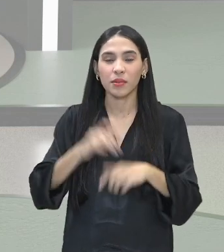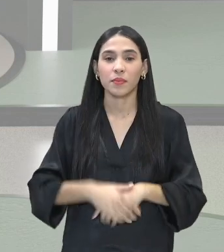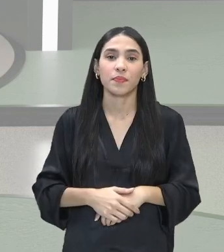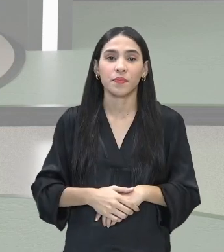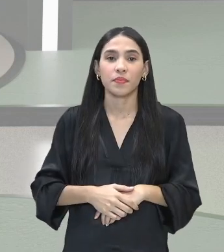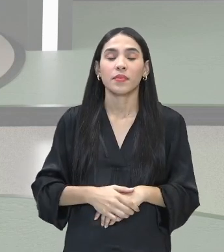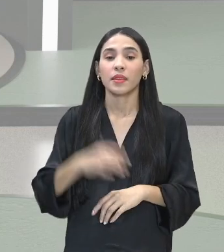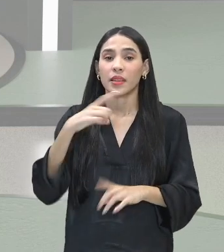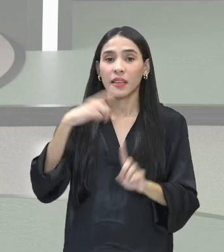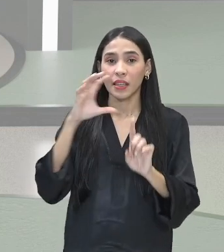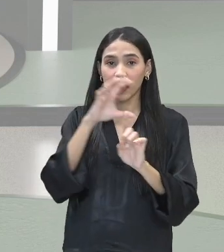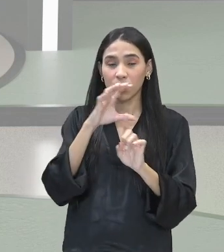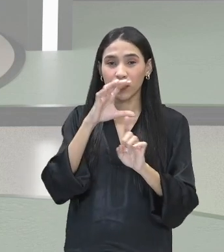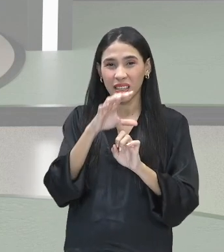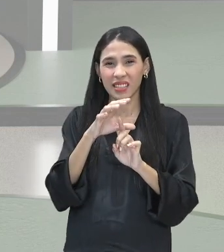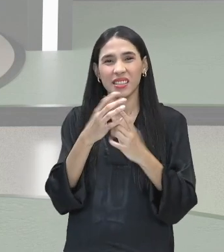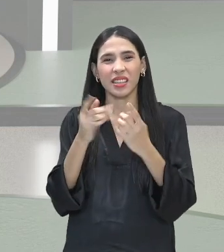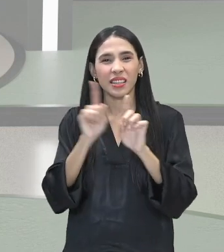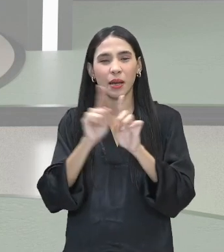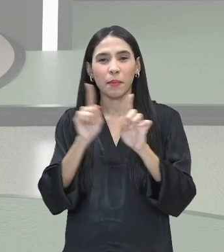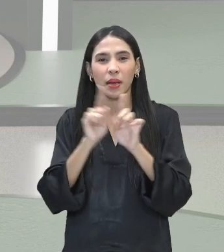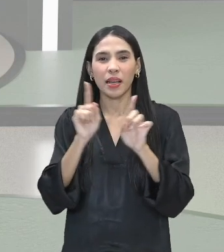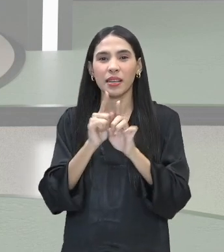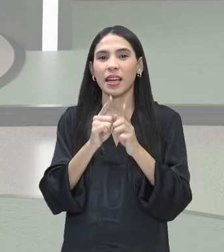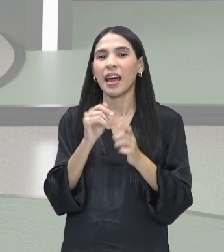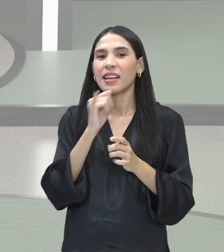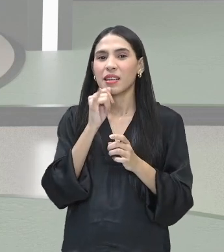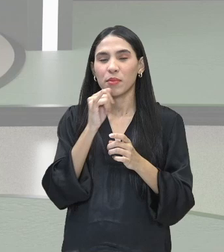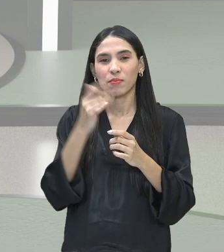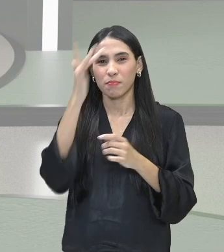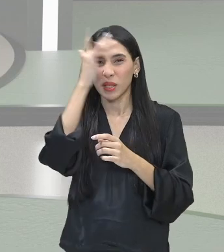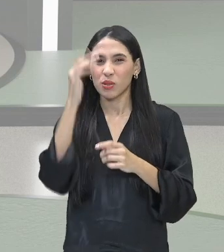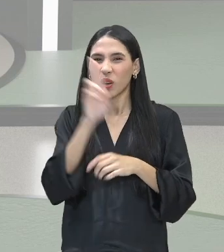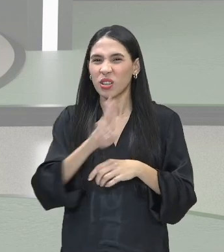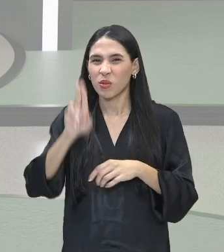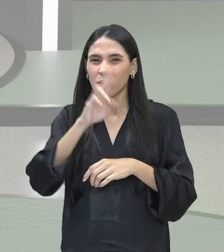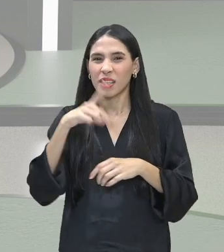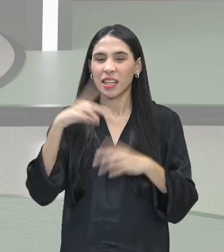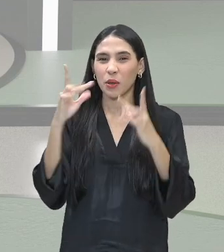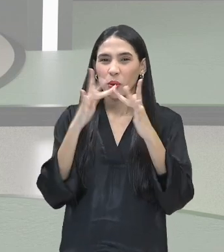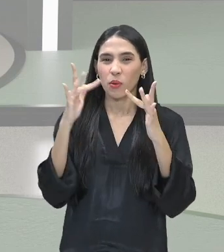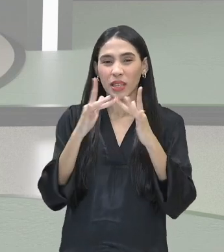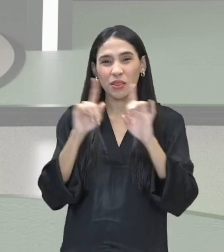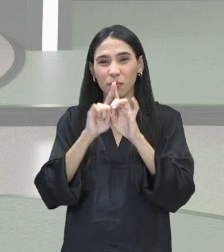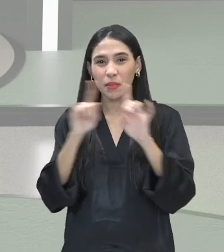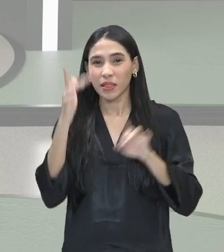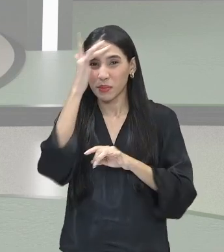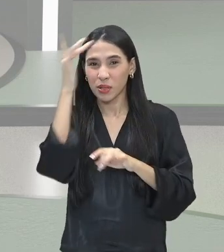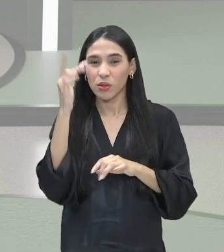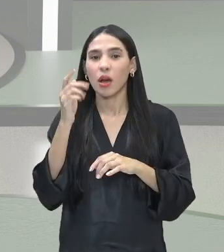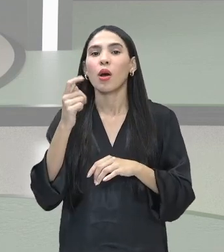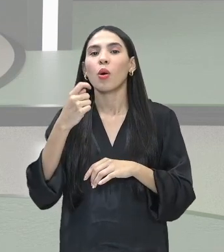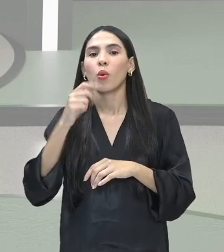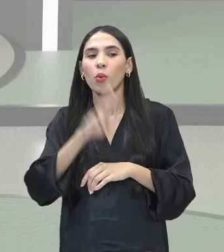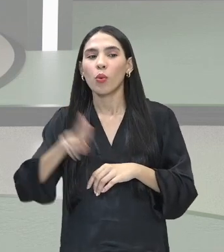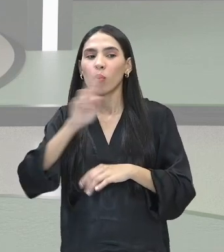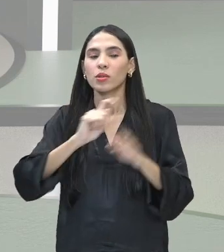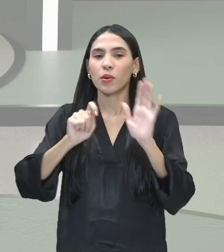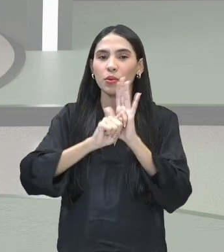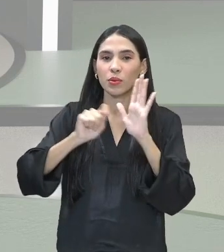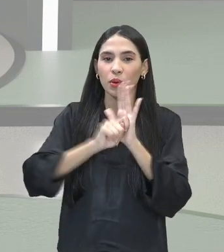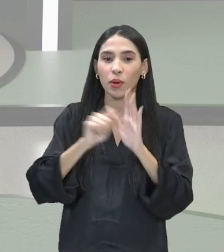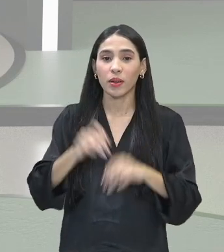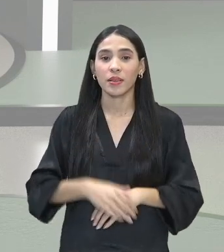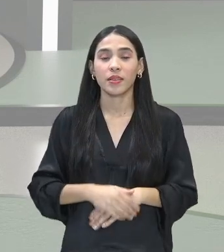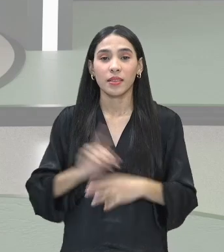não só os profissionais que usam também no uso diário, mas também as pessoas que utilizam como droga. E por último, nós